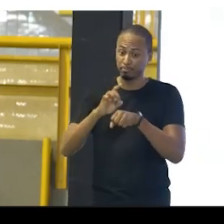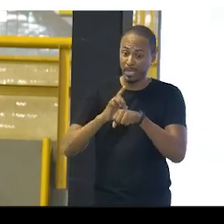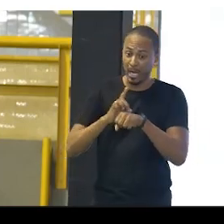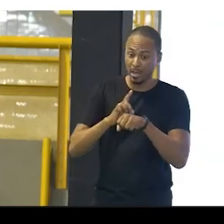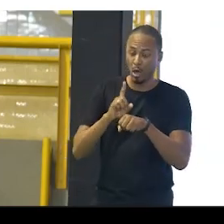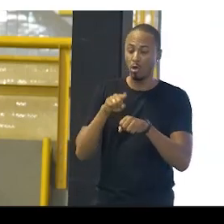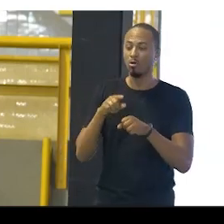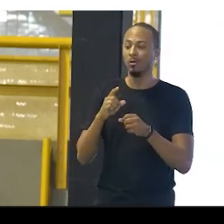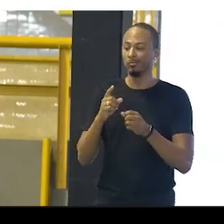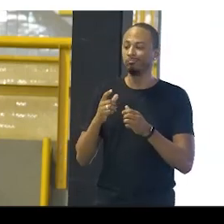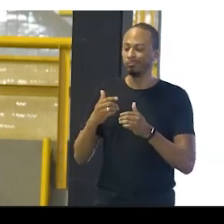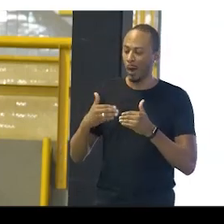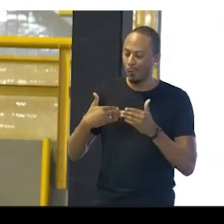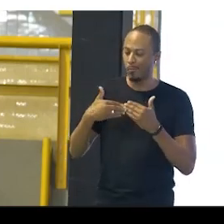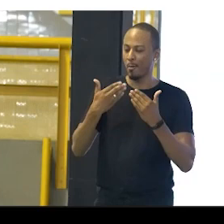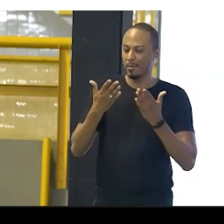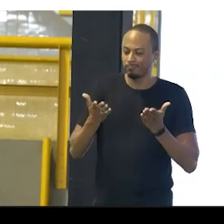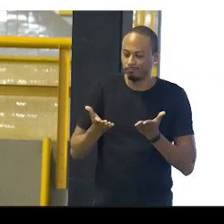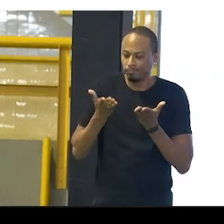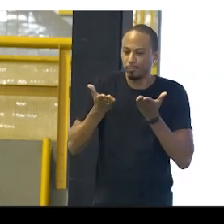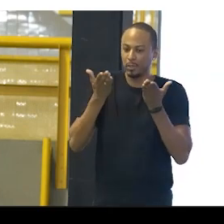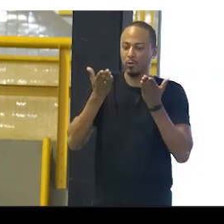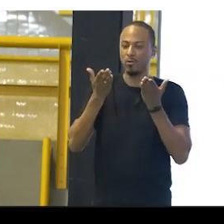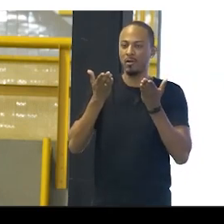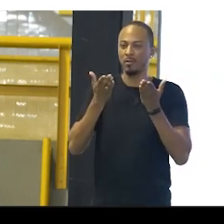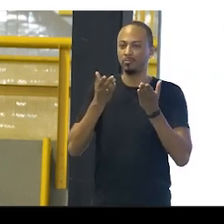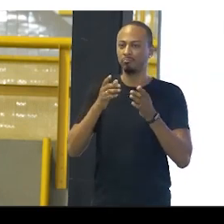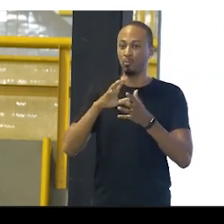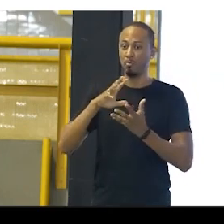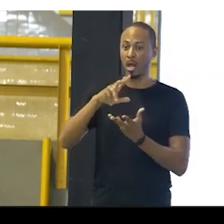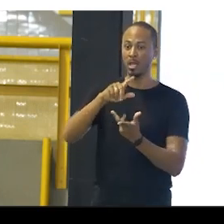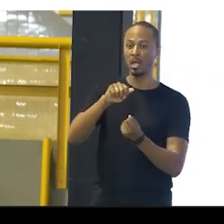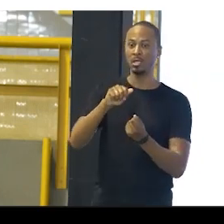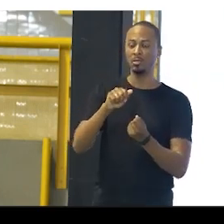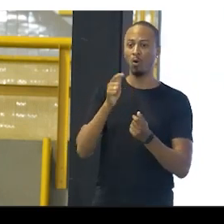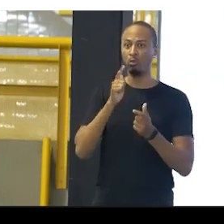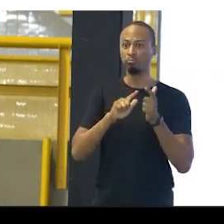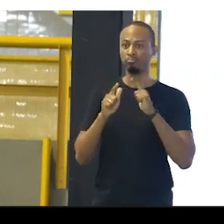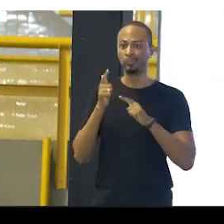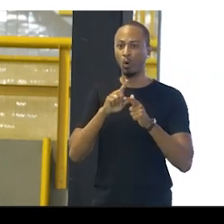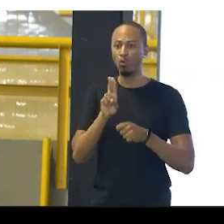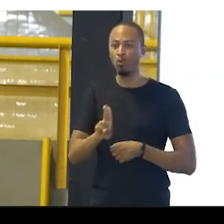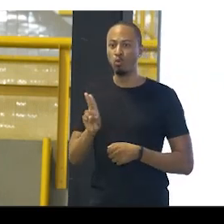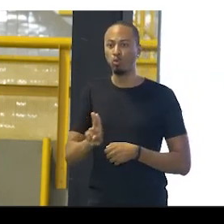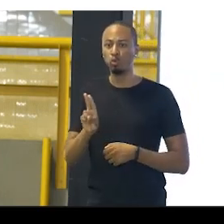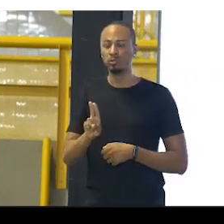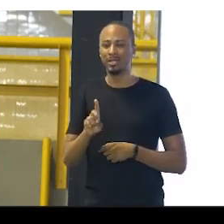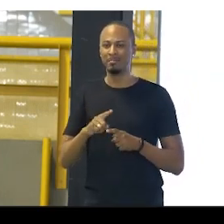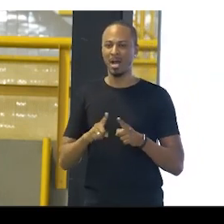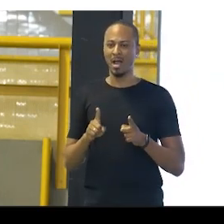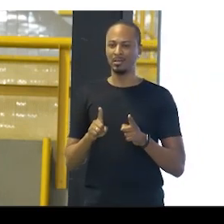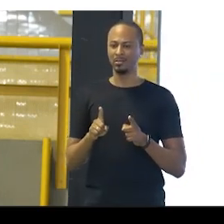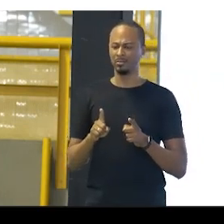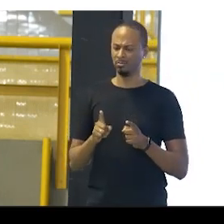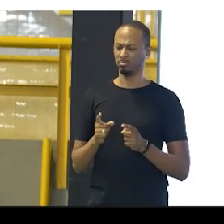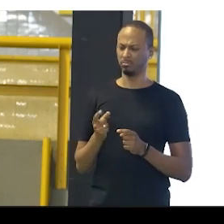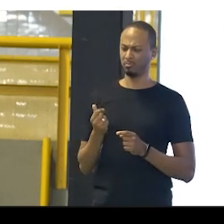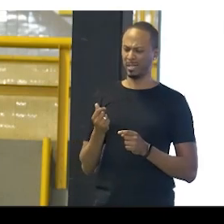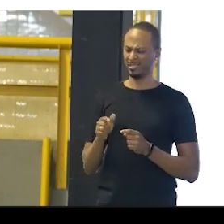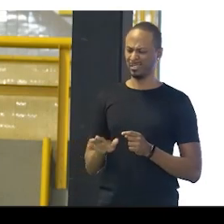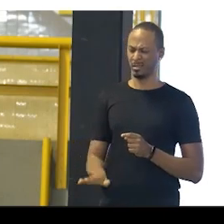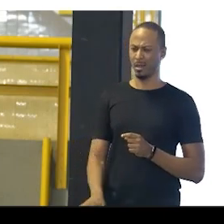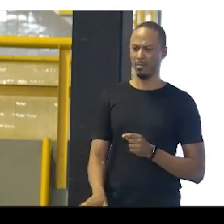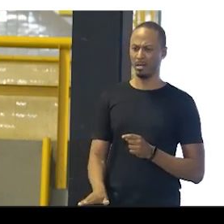petróleo aumentava no planeta, mas o barril de petróleo lá embaixo. Por quê? Porque era controlado pelas grandes companhias internacionais.